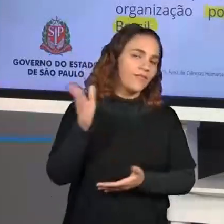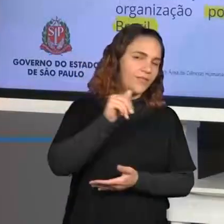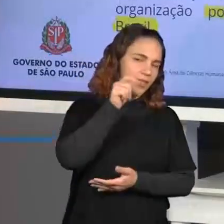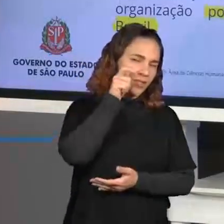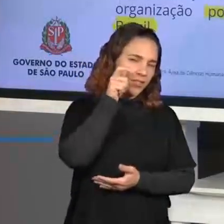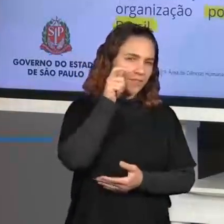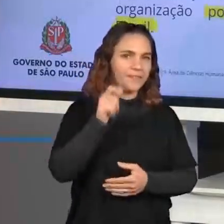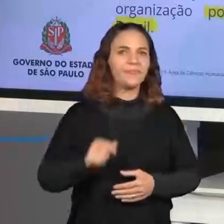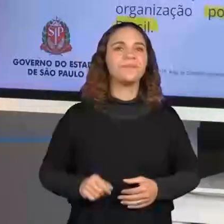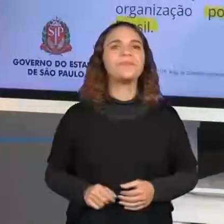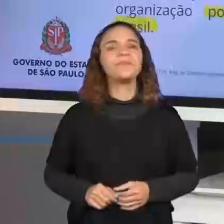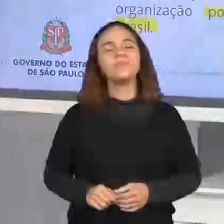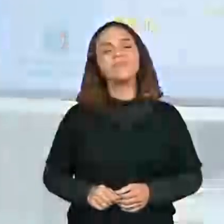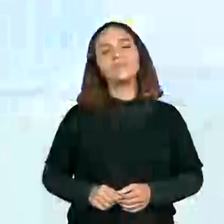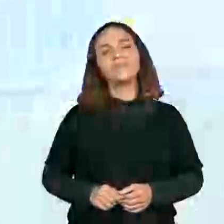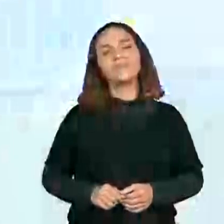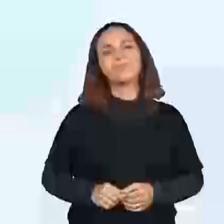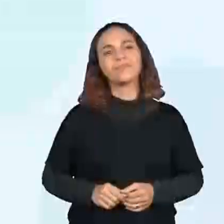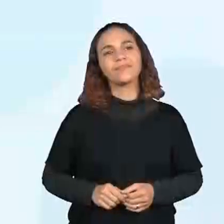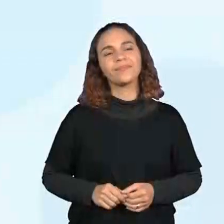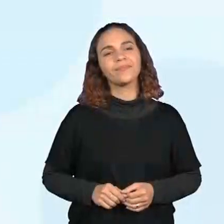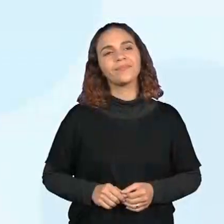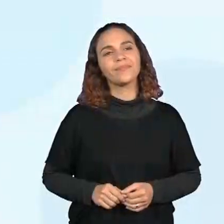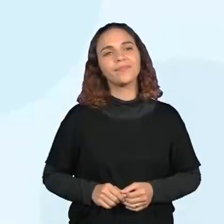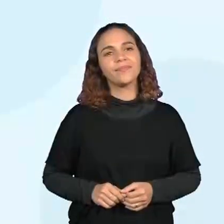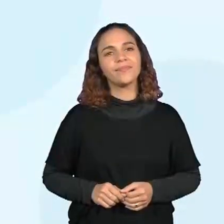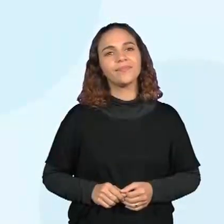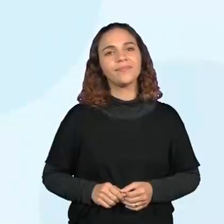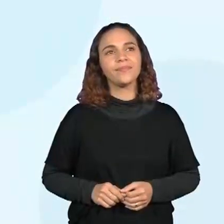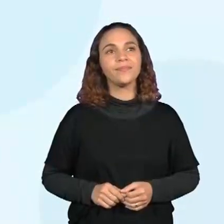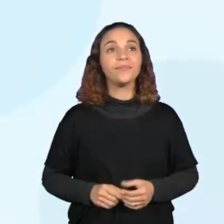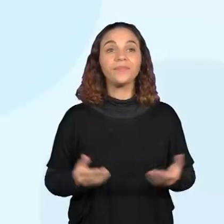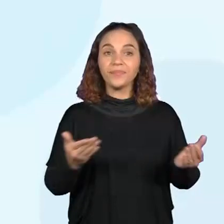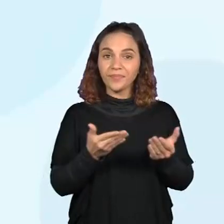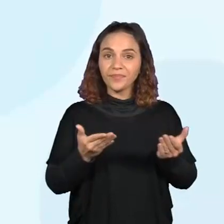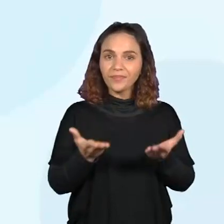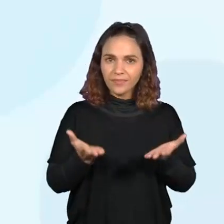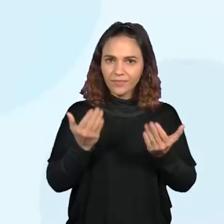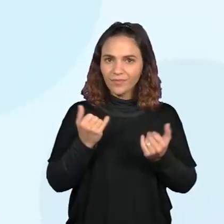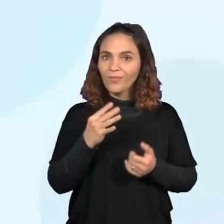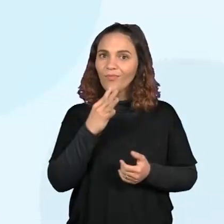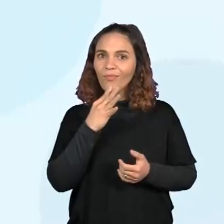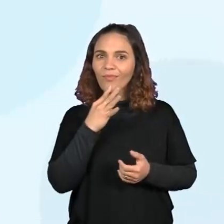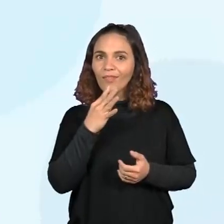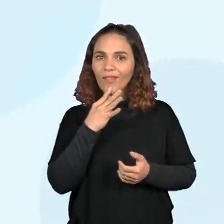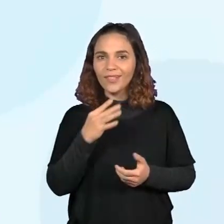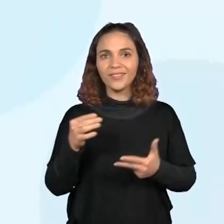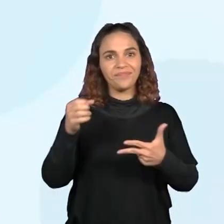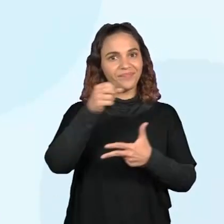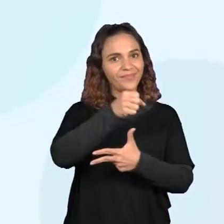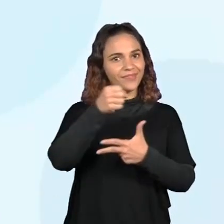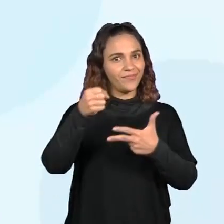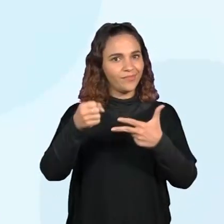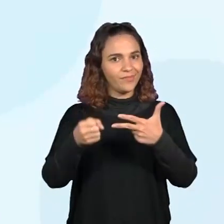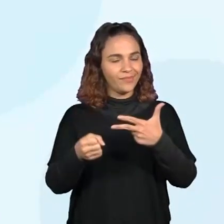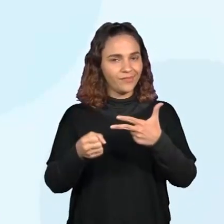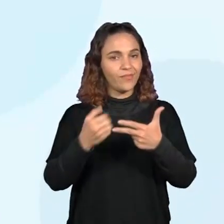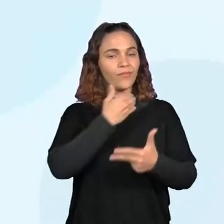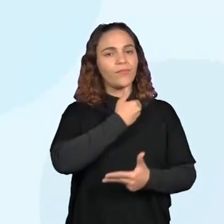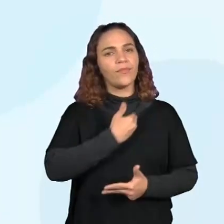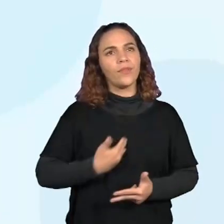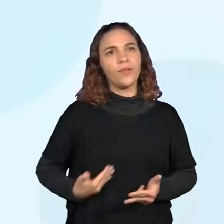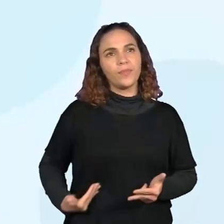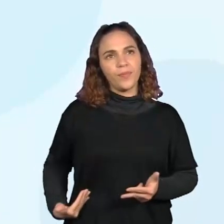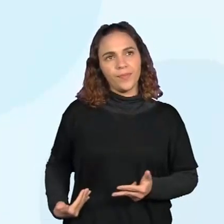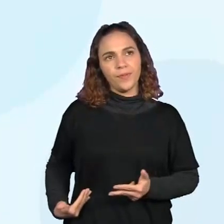só, pessoal, vem cá. Hoje iremos conhecer os 3 poderes públicos